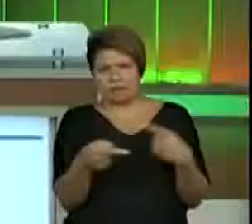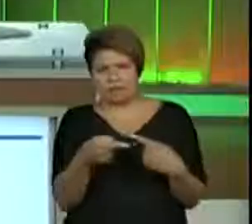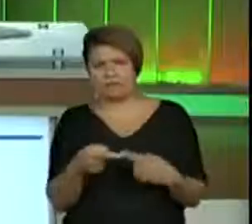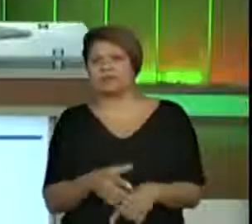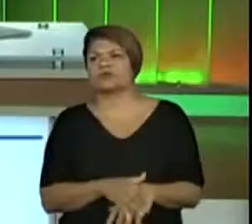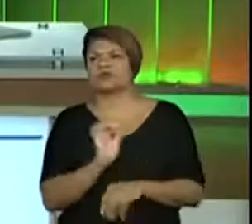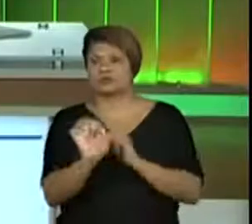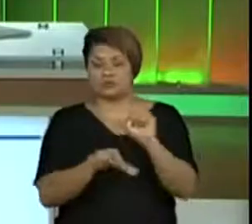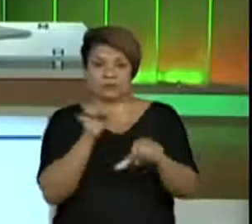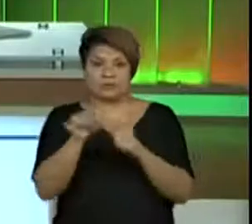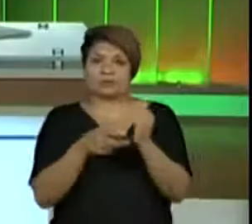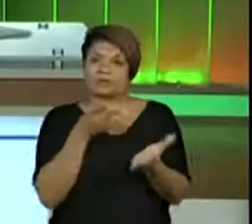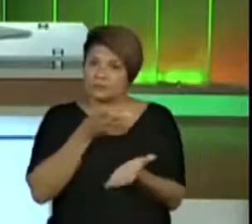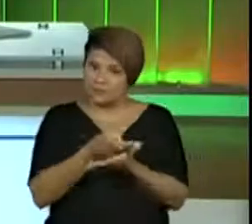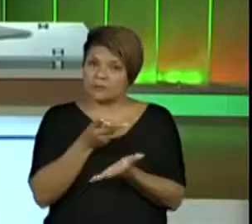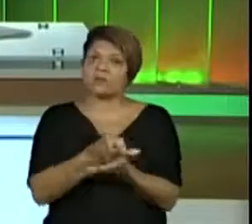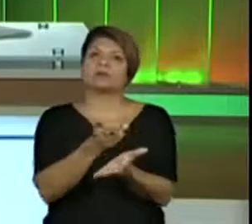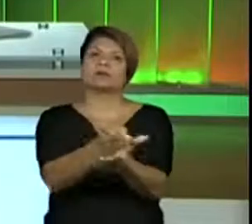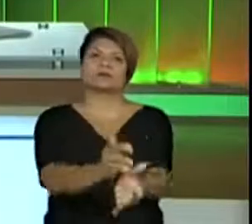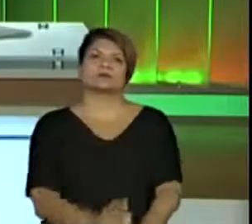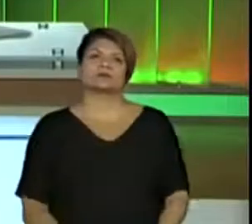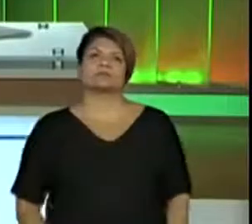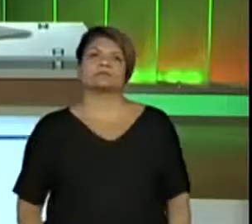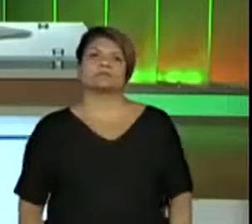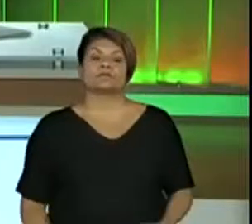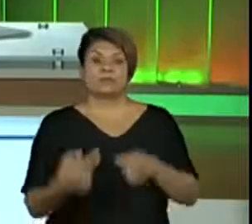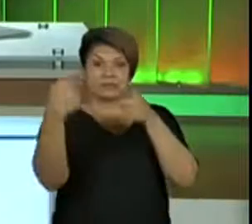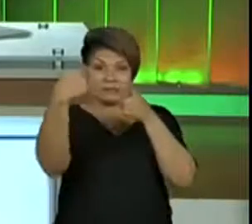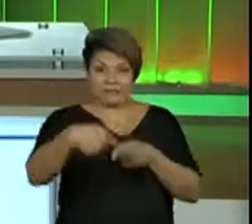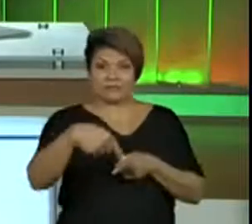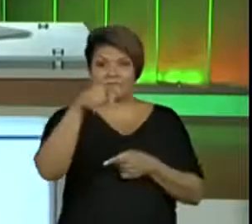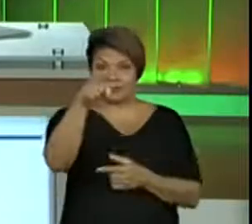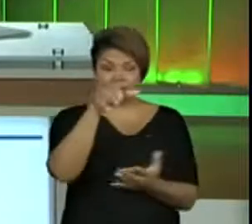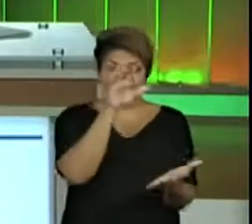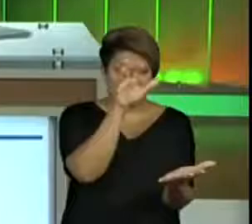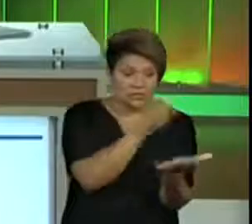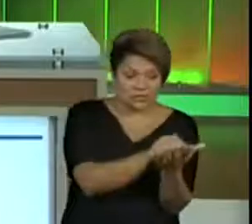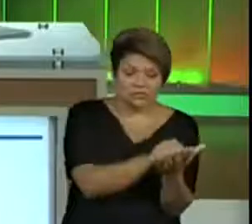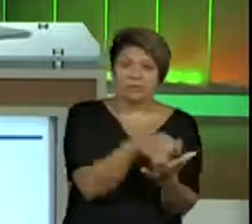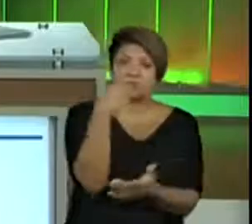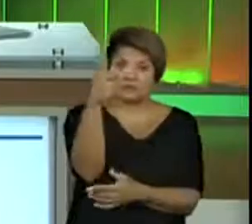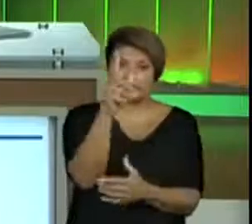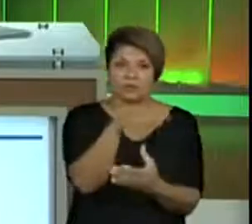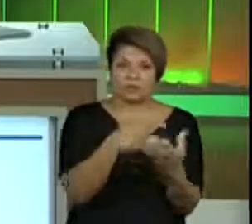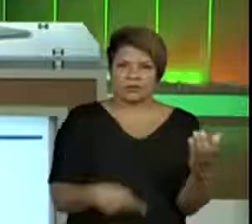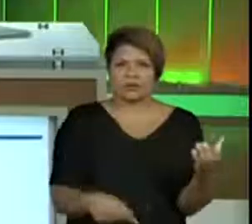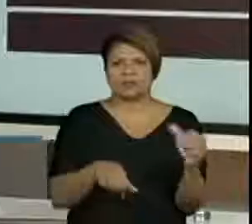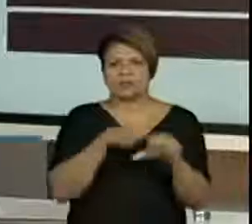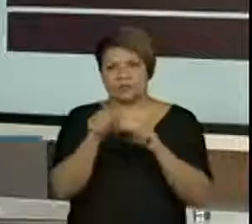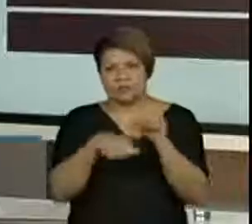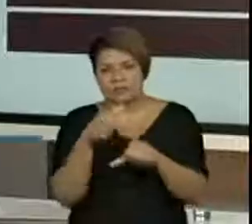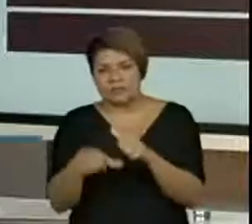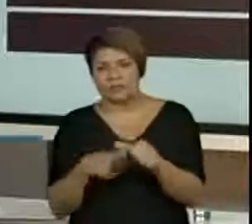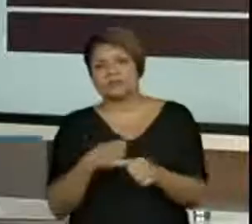mudanças e permanências. O desafio para que você faça aí no seu caderno é registrar as mudanças